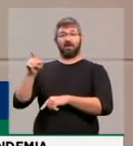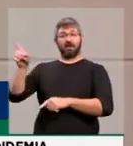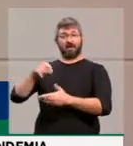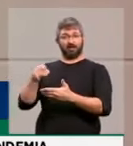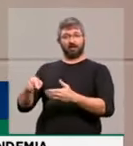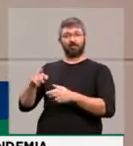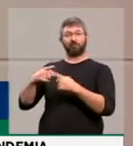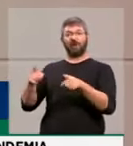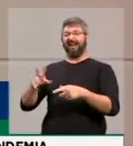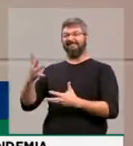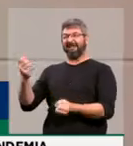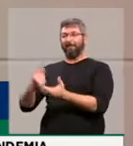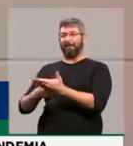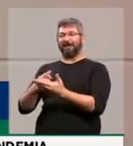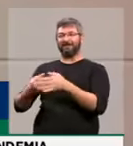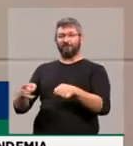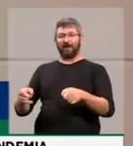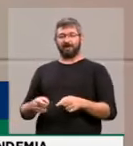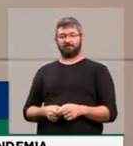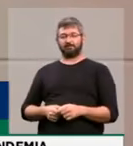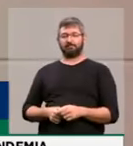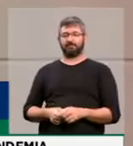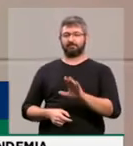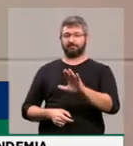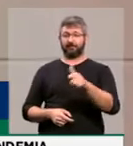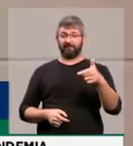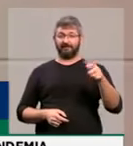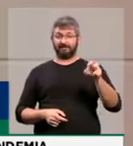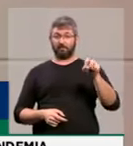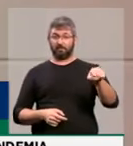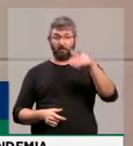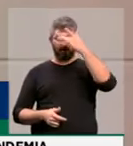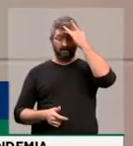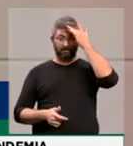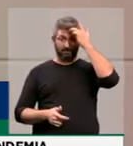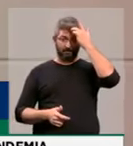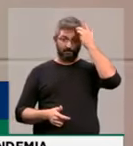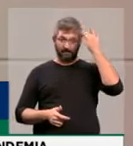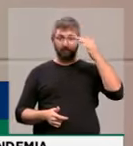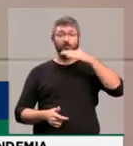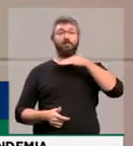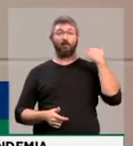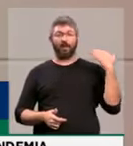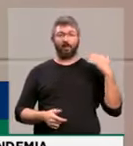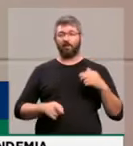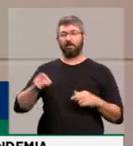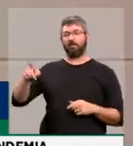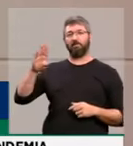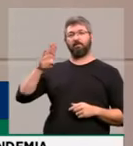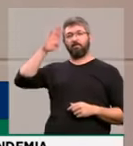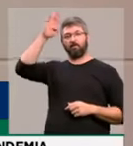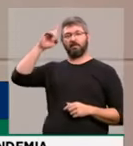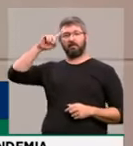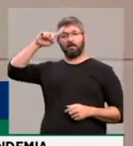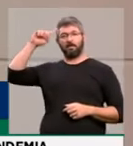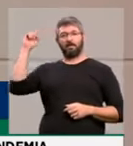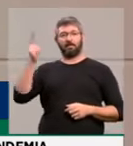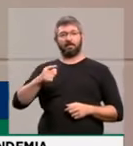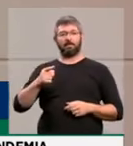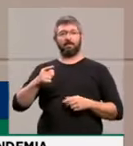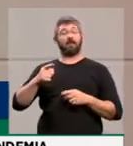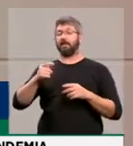tinha convocado. Quando 25 mil brasileiros tinham morrido, ele deu a ordem do